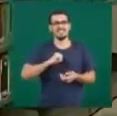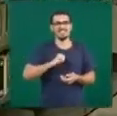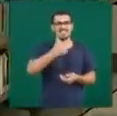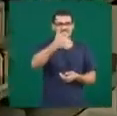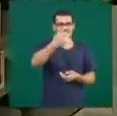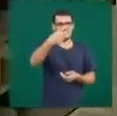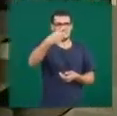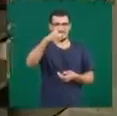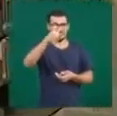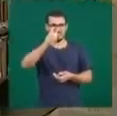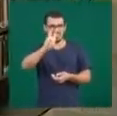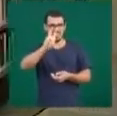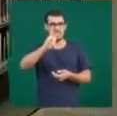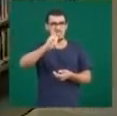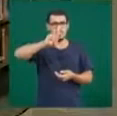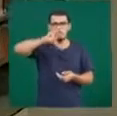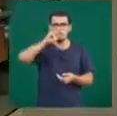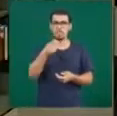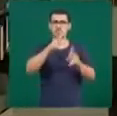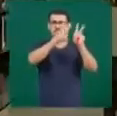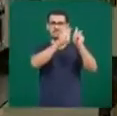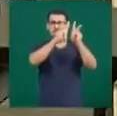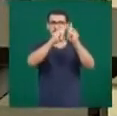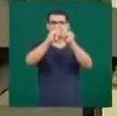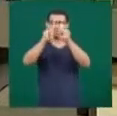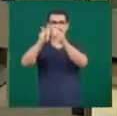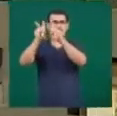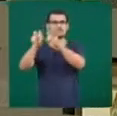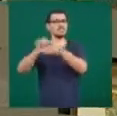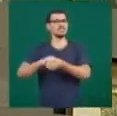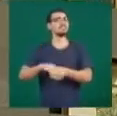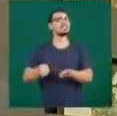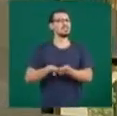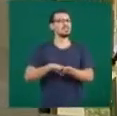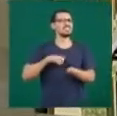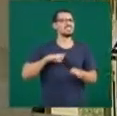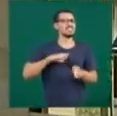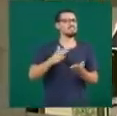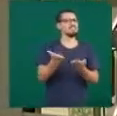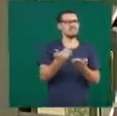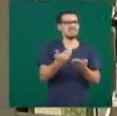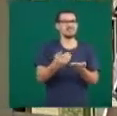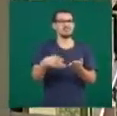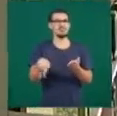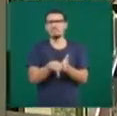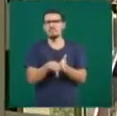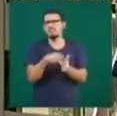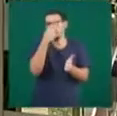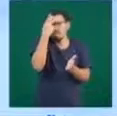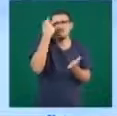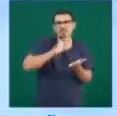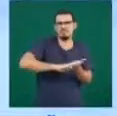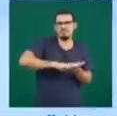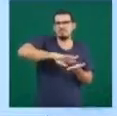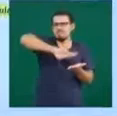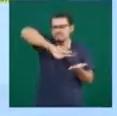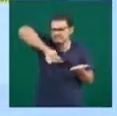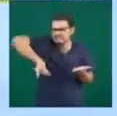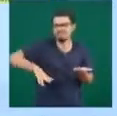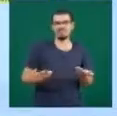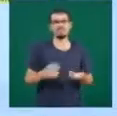145 mil títulos, 370 mil registros bibliográficos e muito mais. Tudo